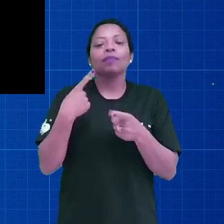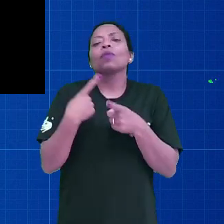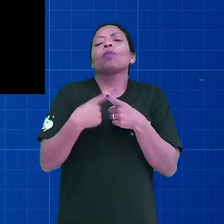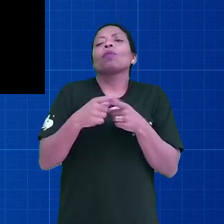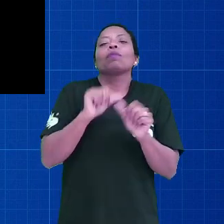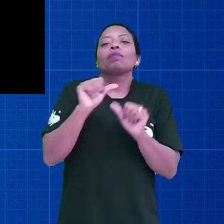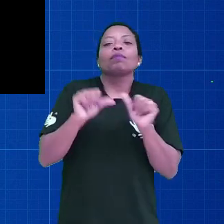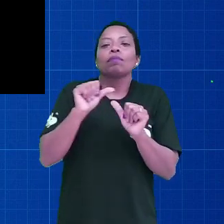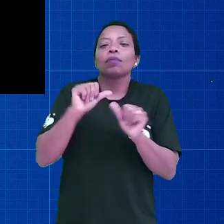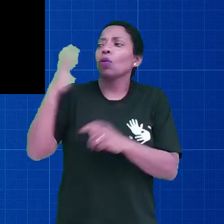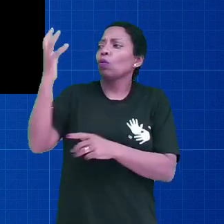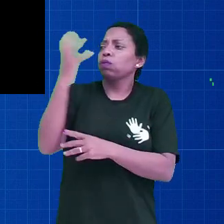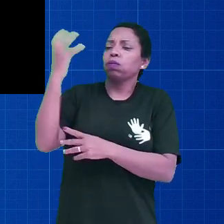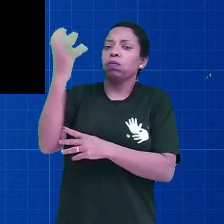mudando